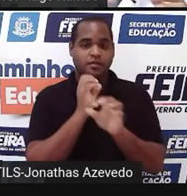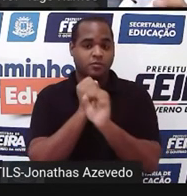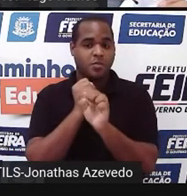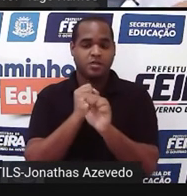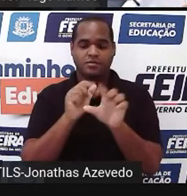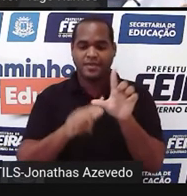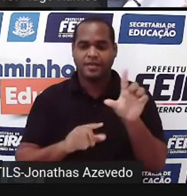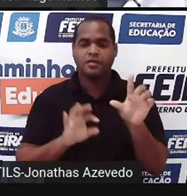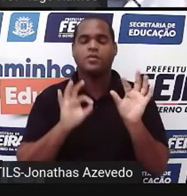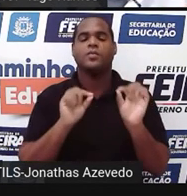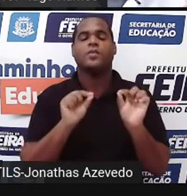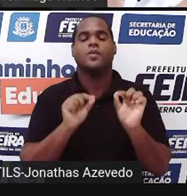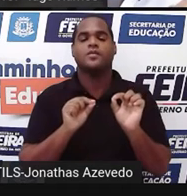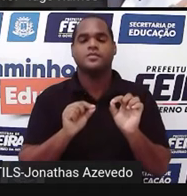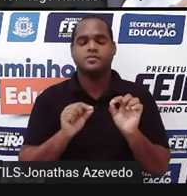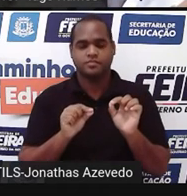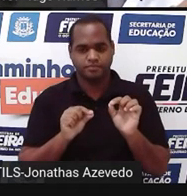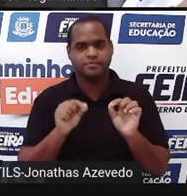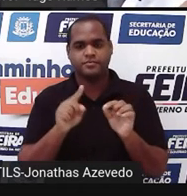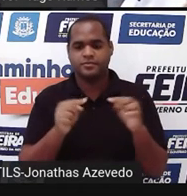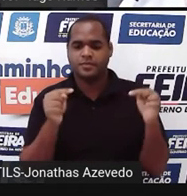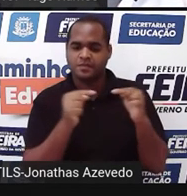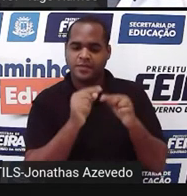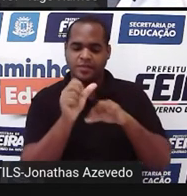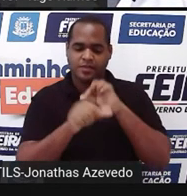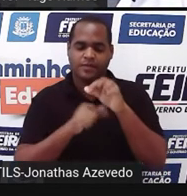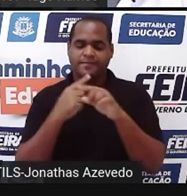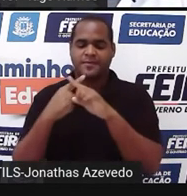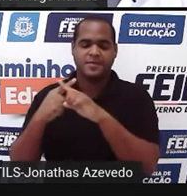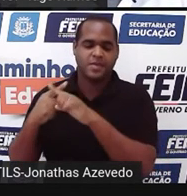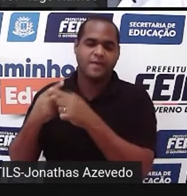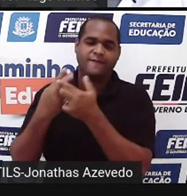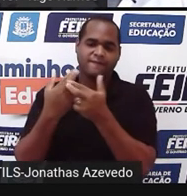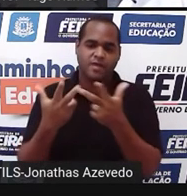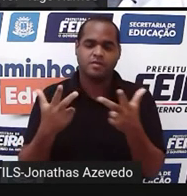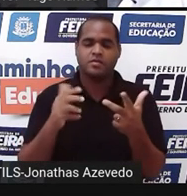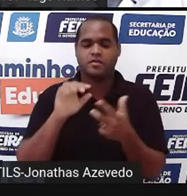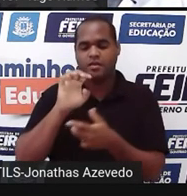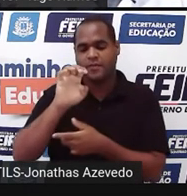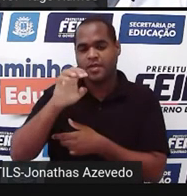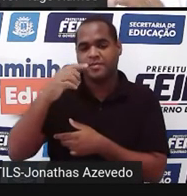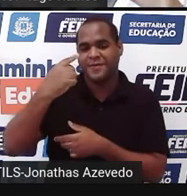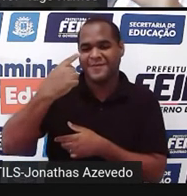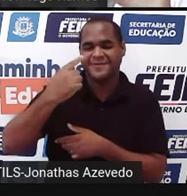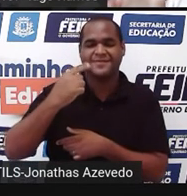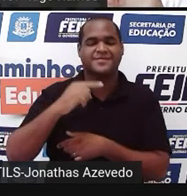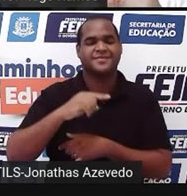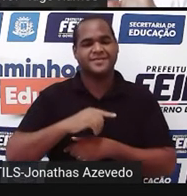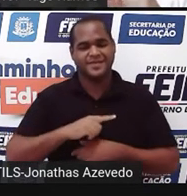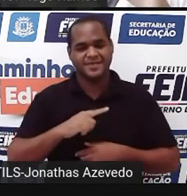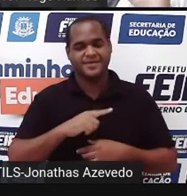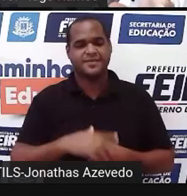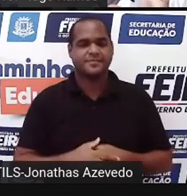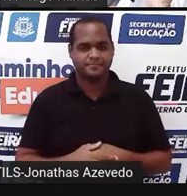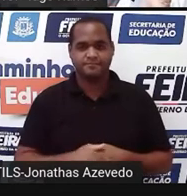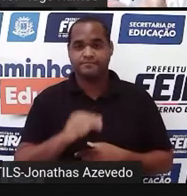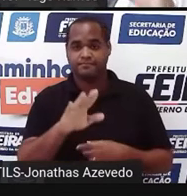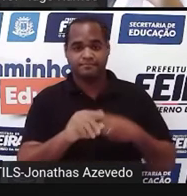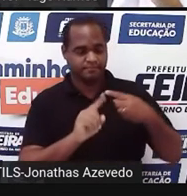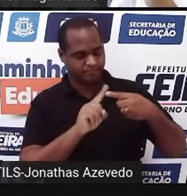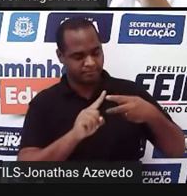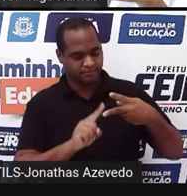é aplicando uma multiplicidade nas equações é mas essas duas